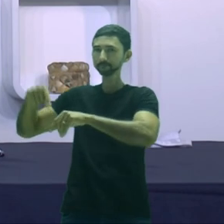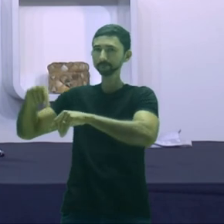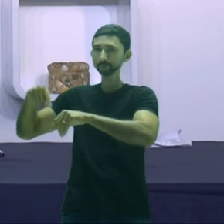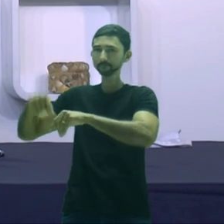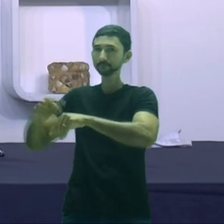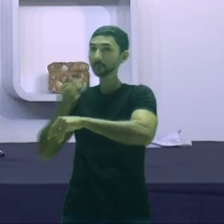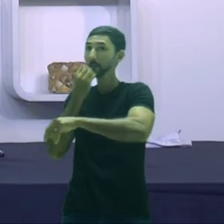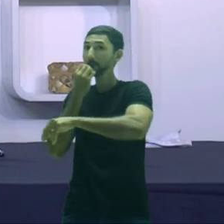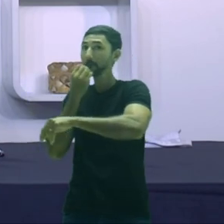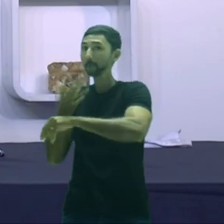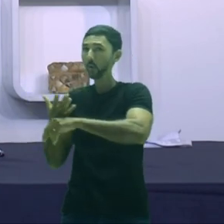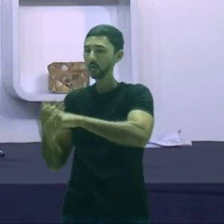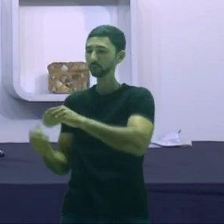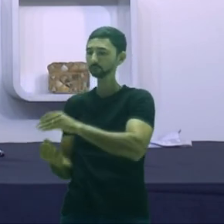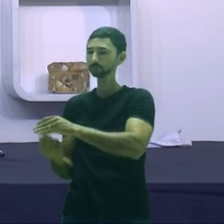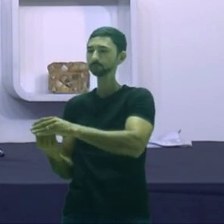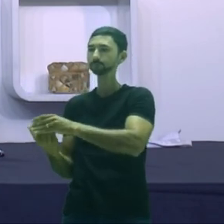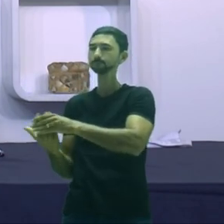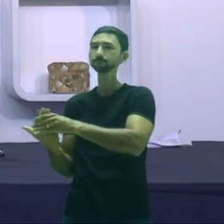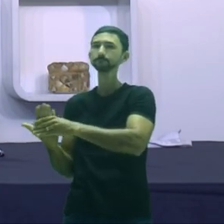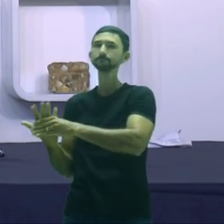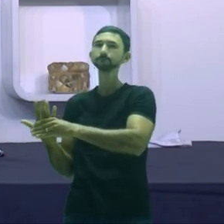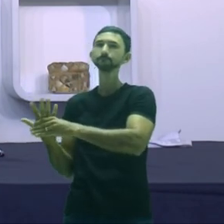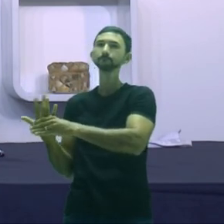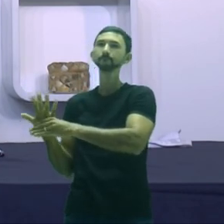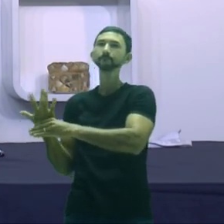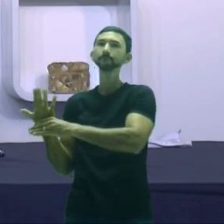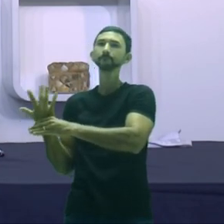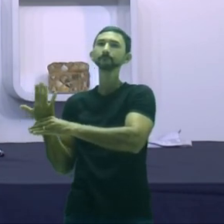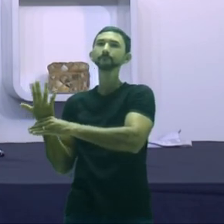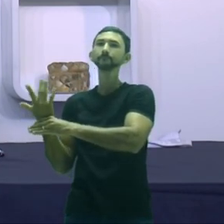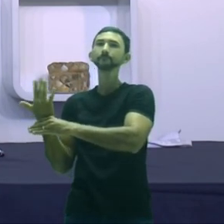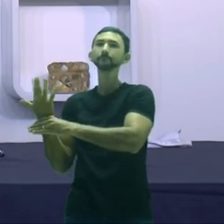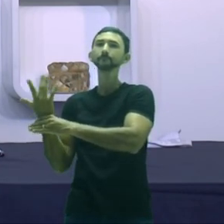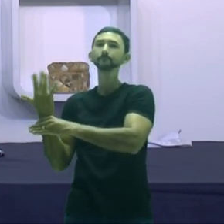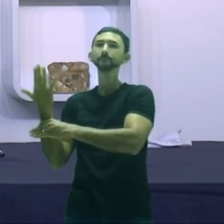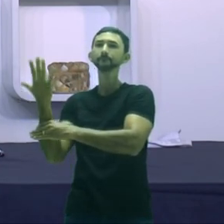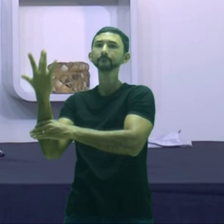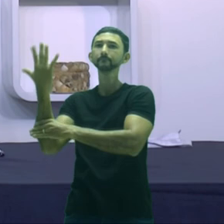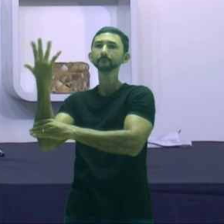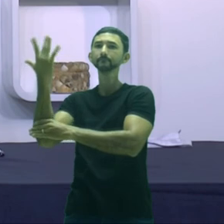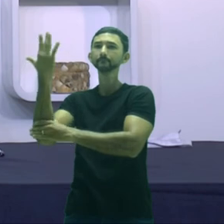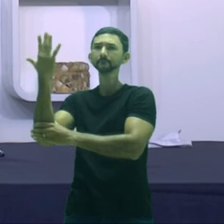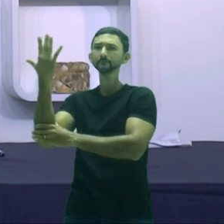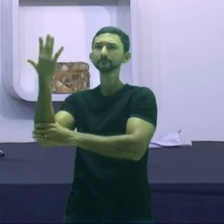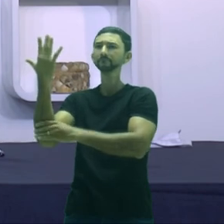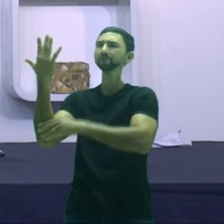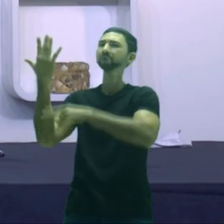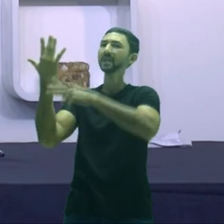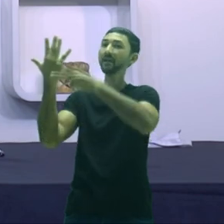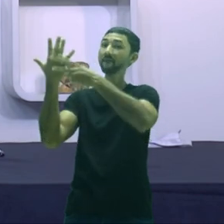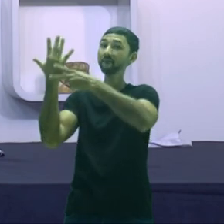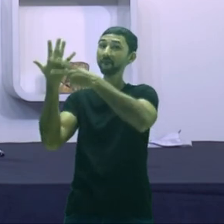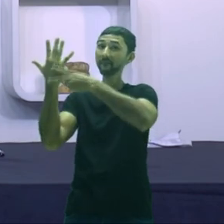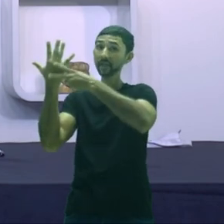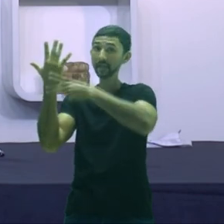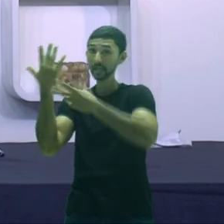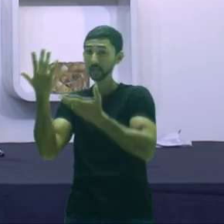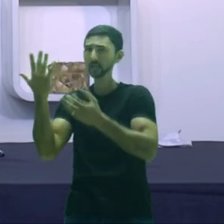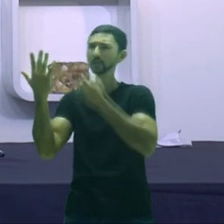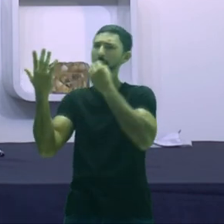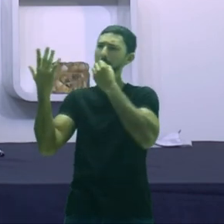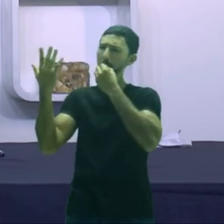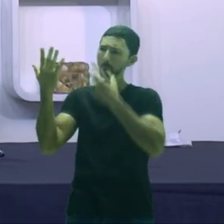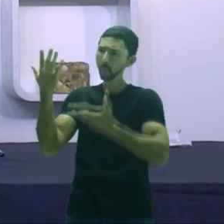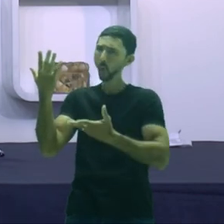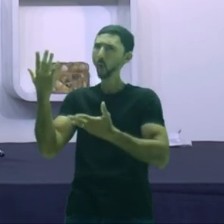rico em nutrientes, a tendência dela é ter folhas mais esverdeadas,